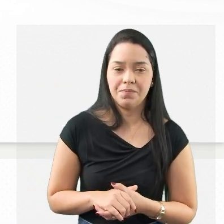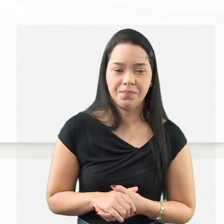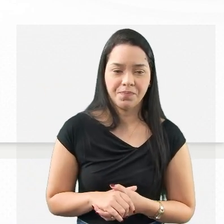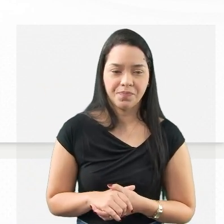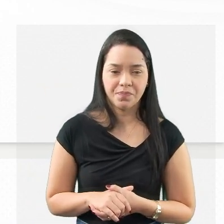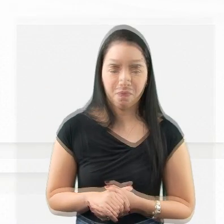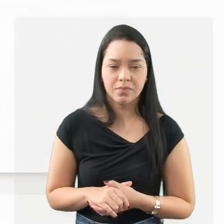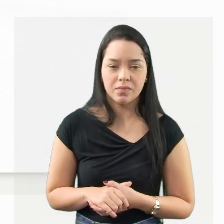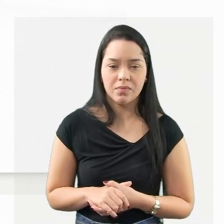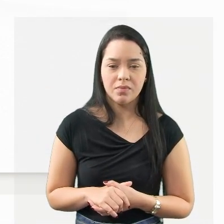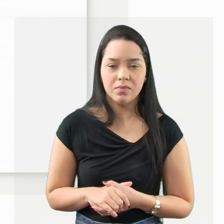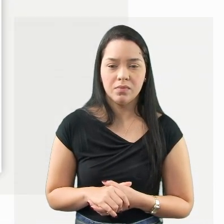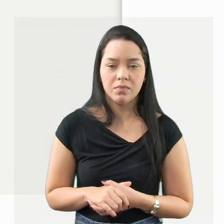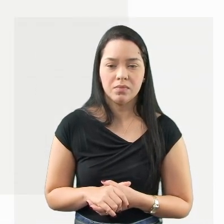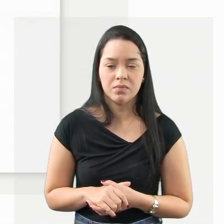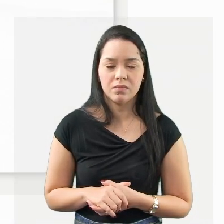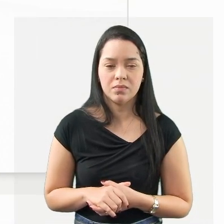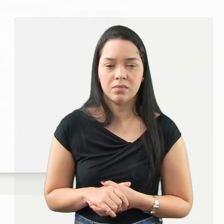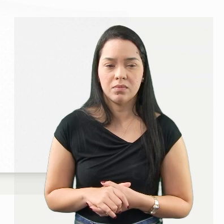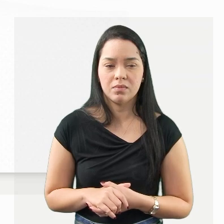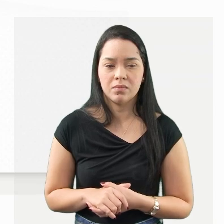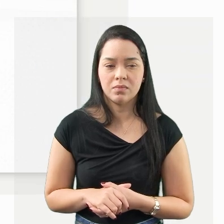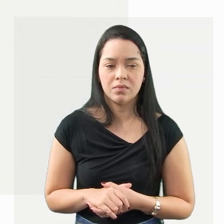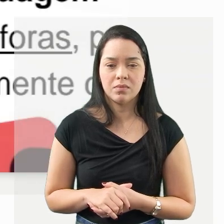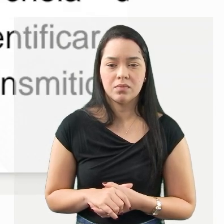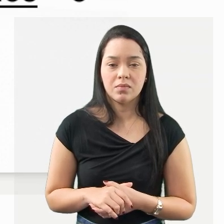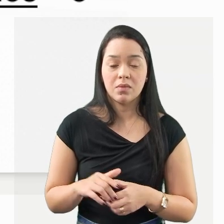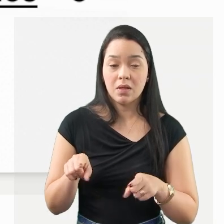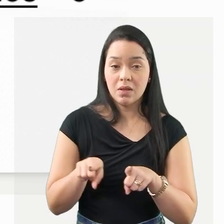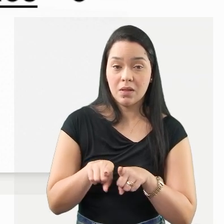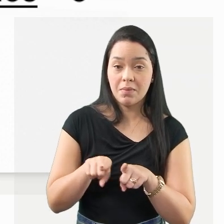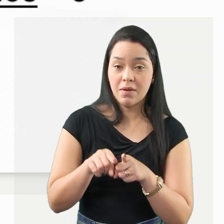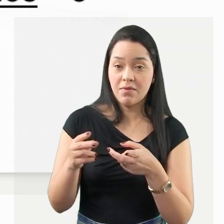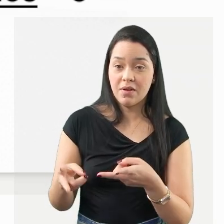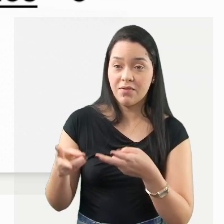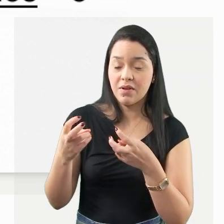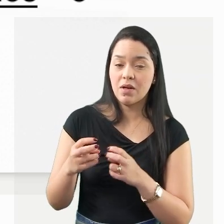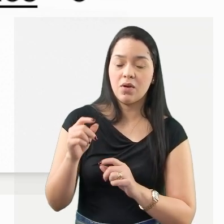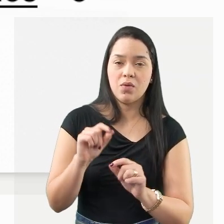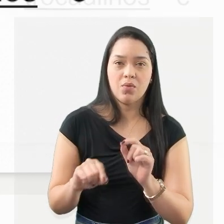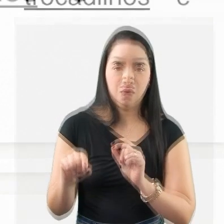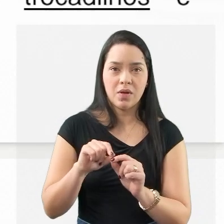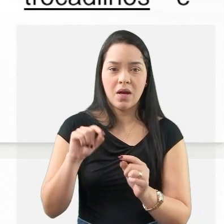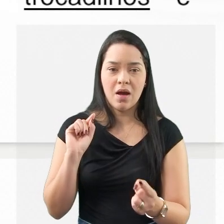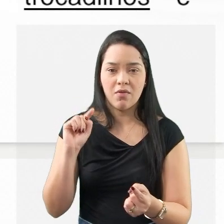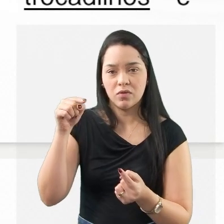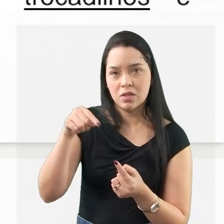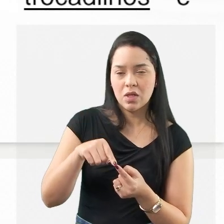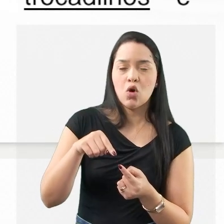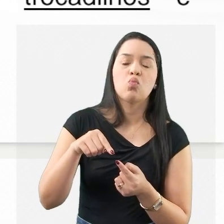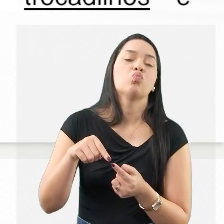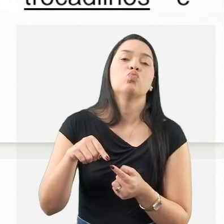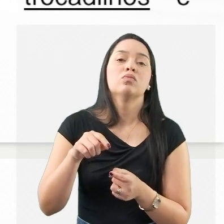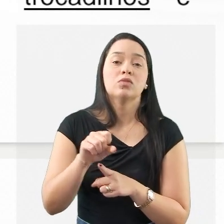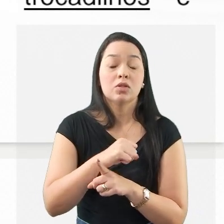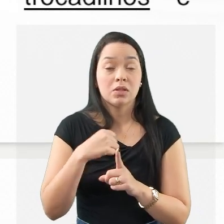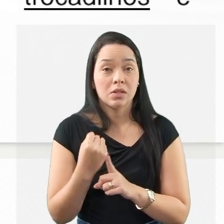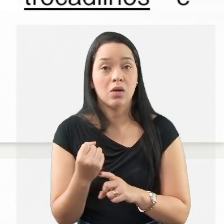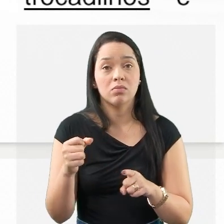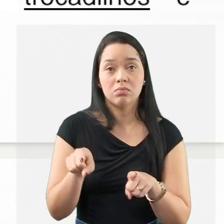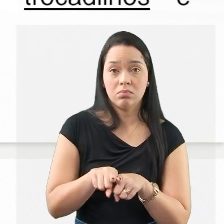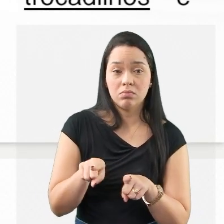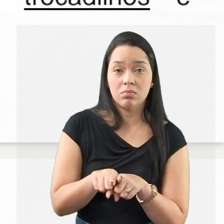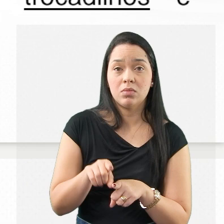folhetins. Além disso, a gente pode verificar também a função social do gênero